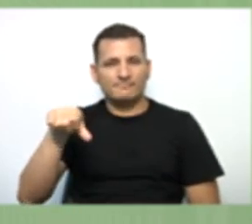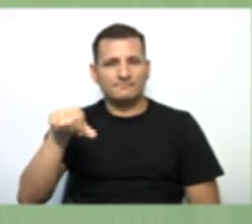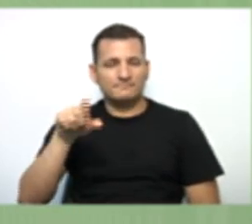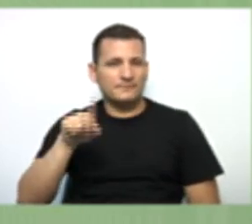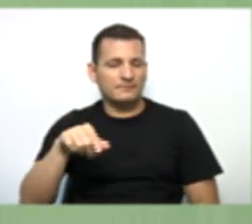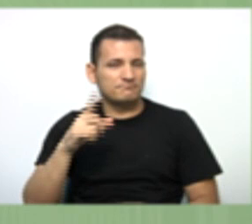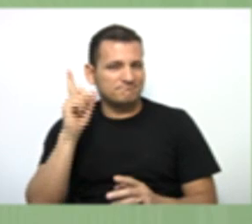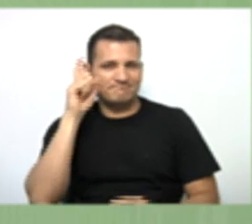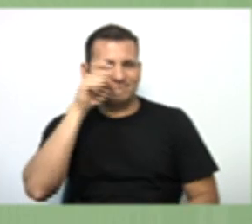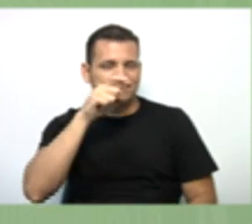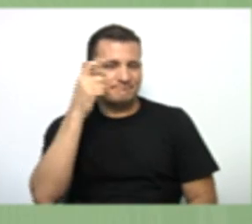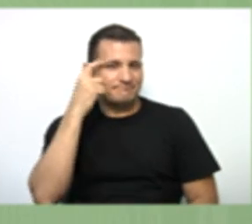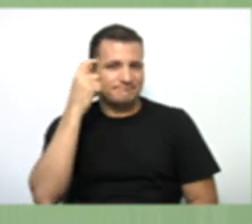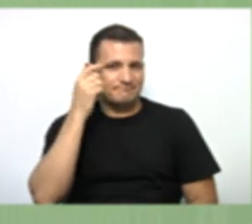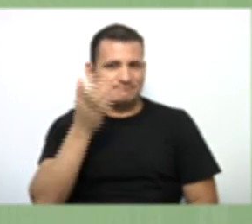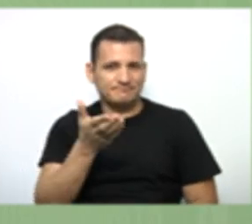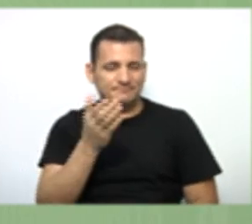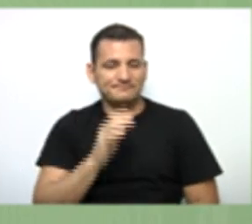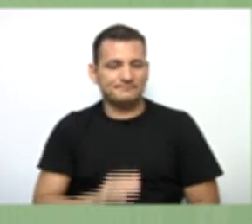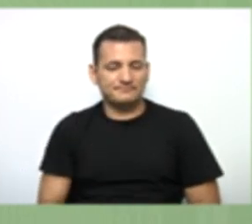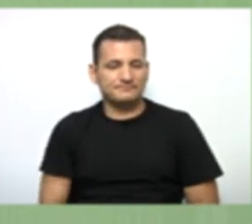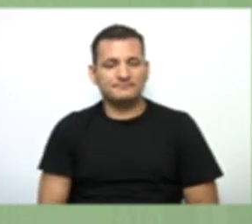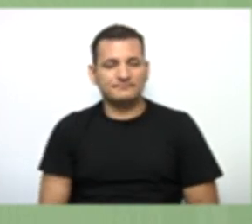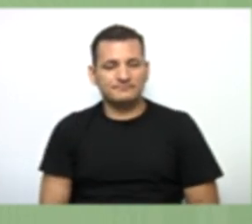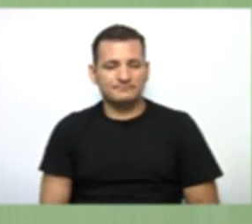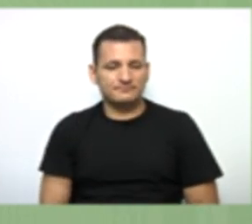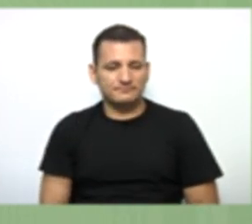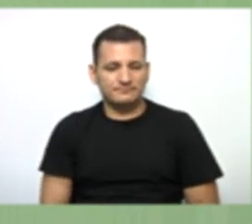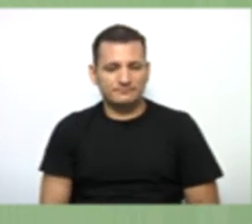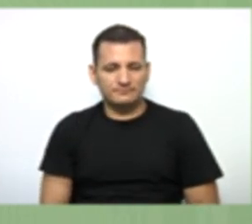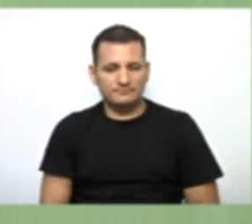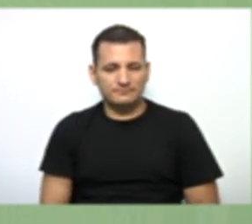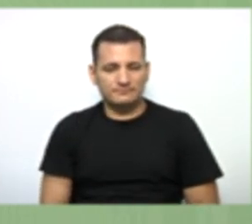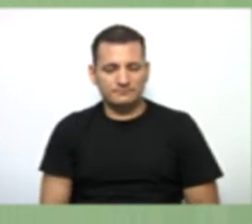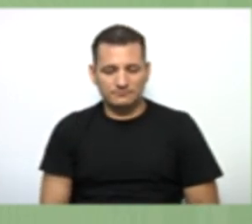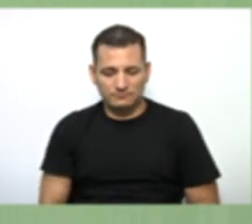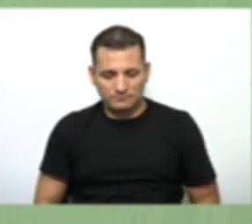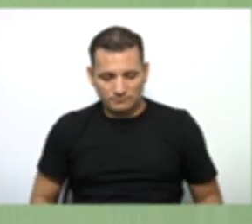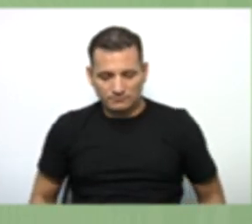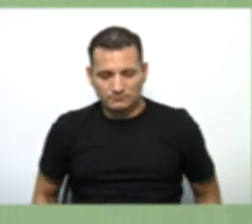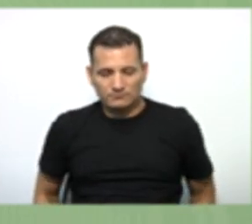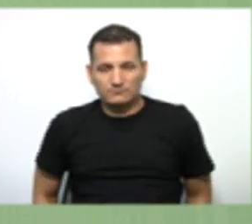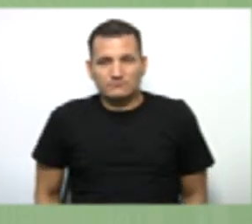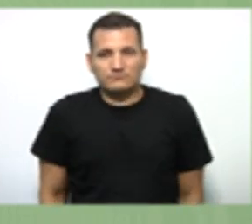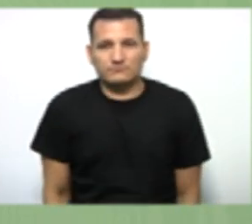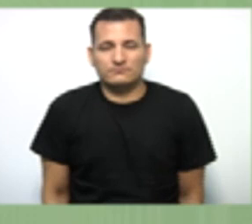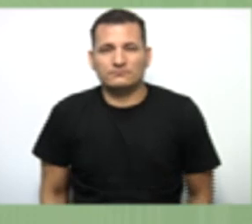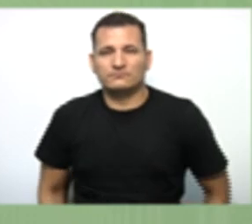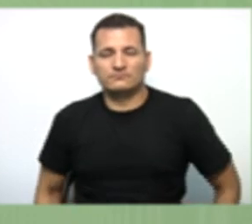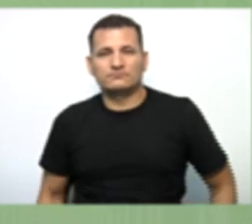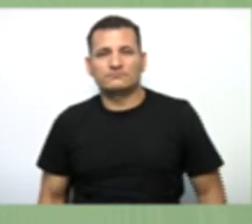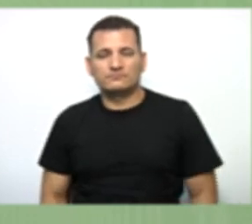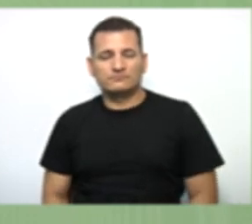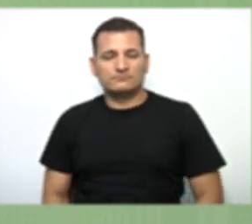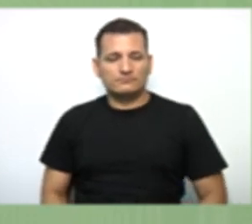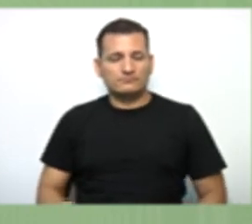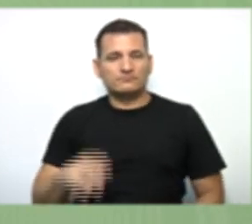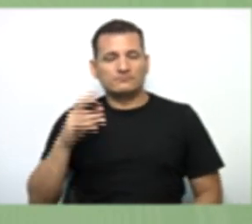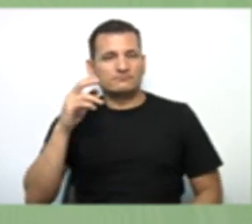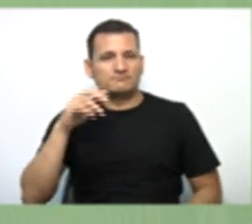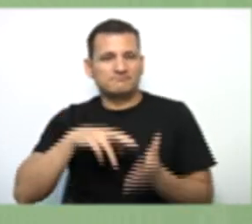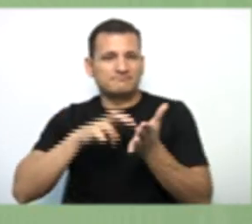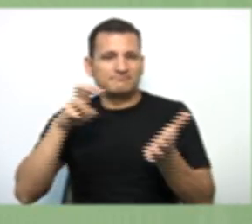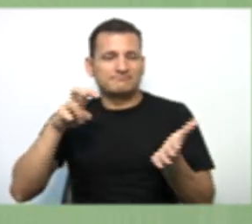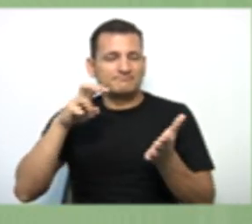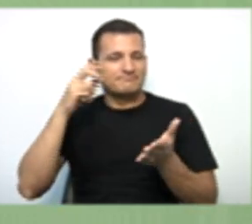interessante, é até difícil a gente pensar nisso aí. Mas é só abstrair a cabeça. De manhã a gente está com